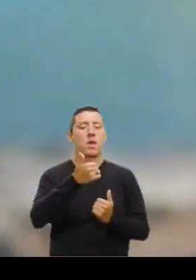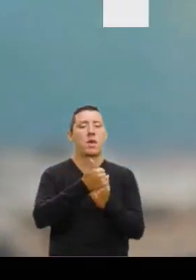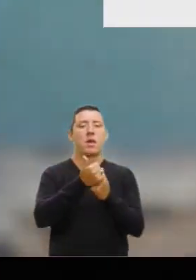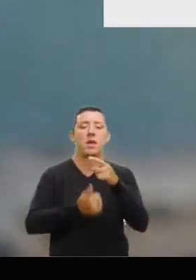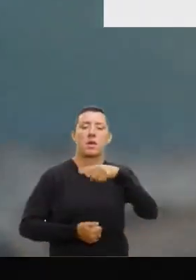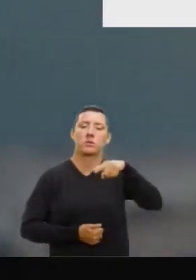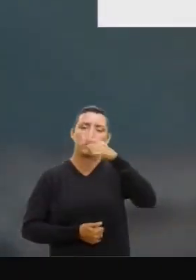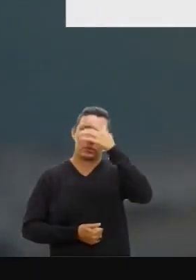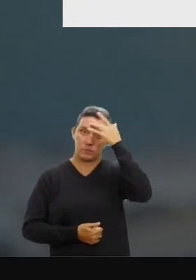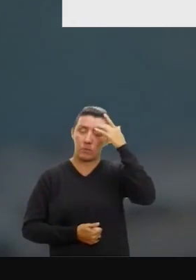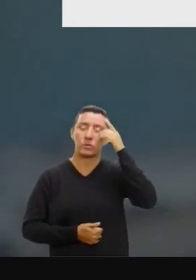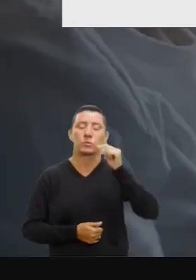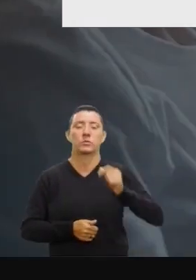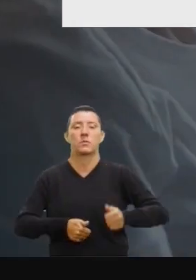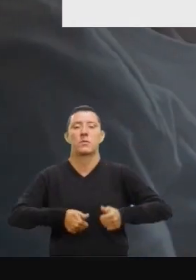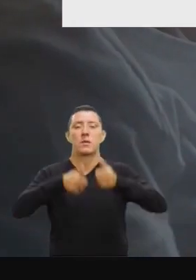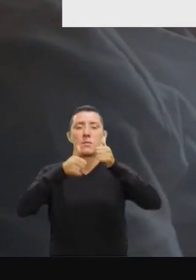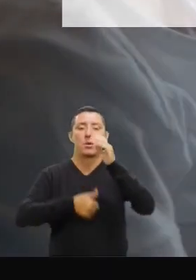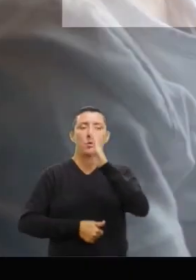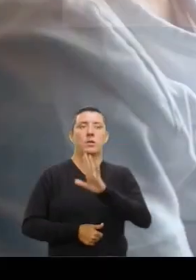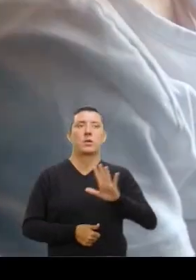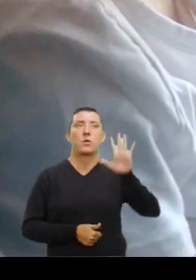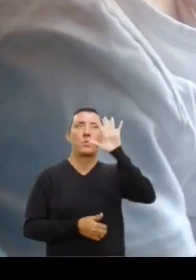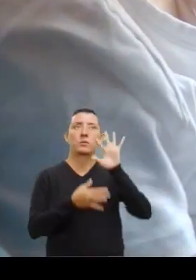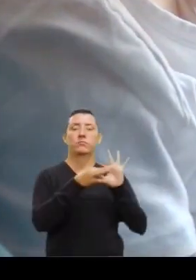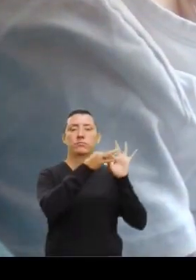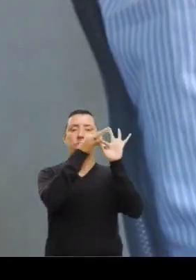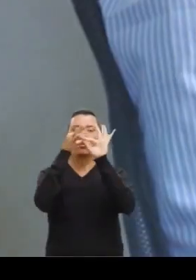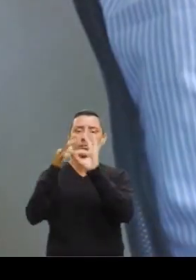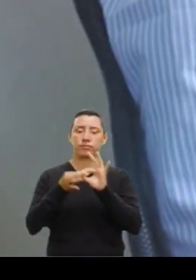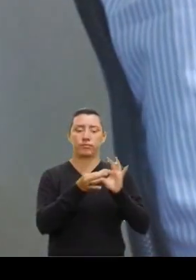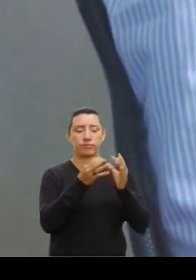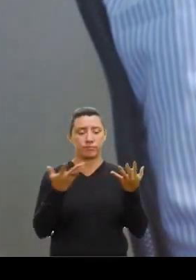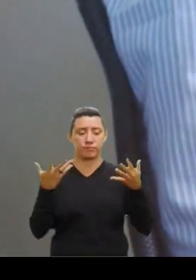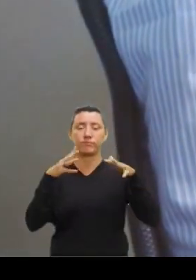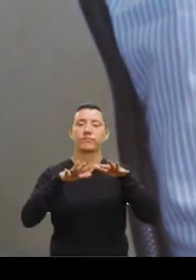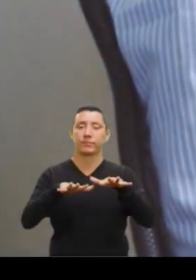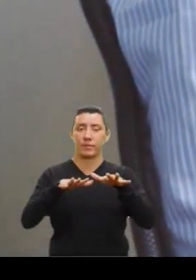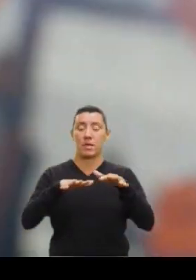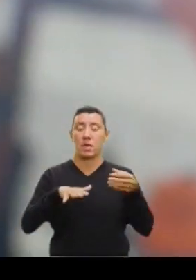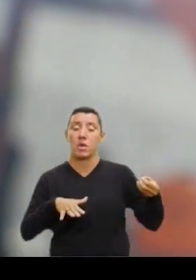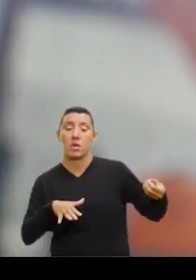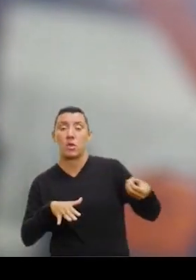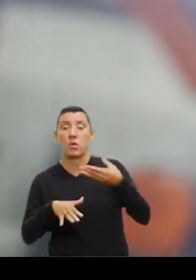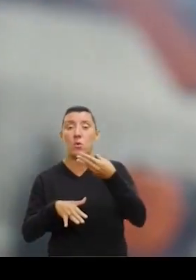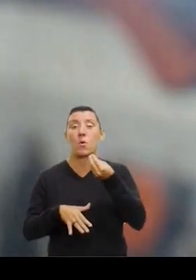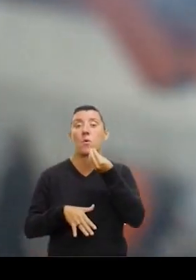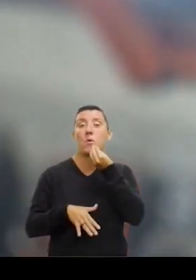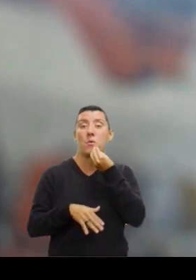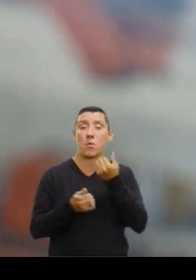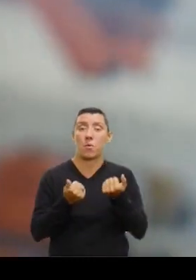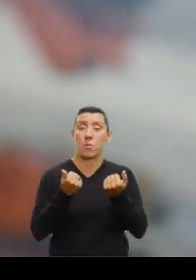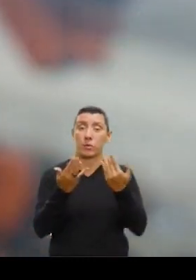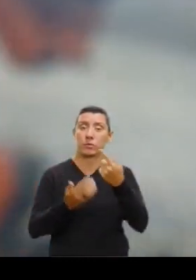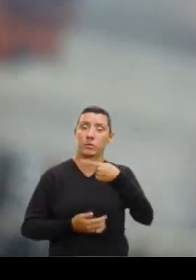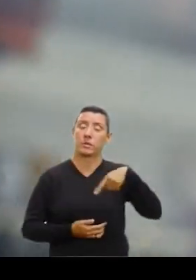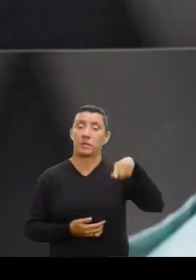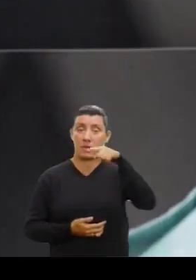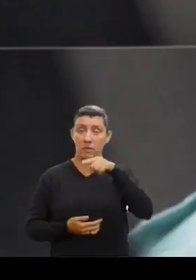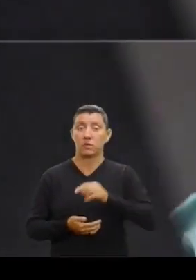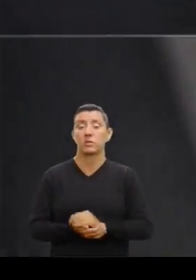pessoas e contribuir para um país conectado inovador inclusivo onde oportunidades sejam